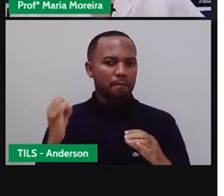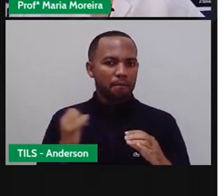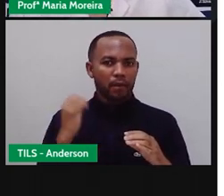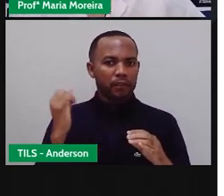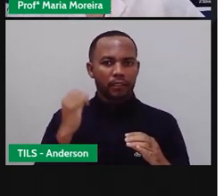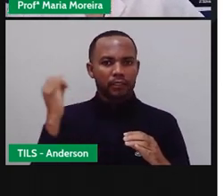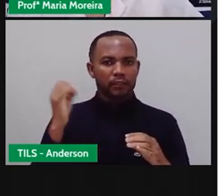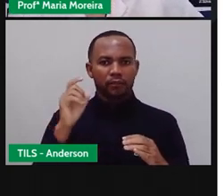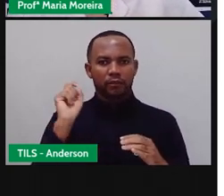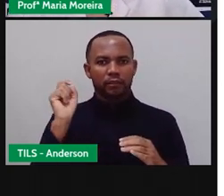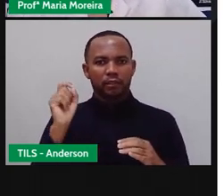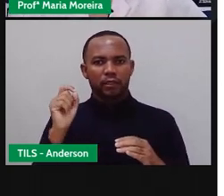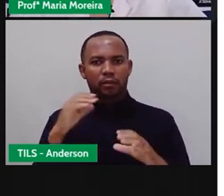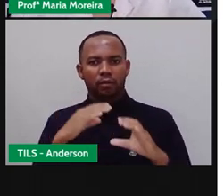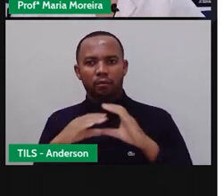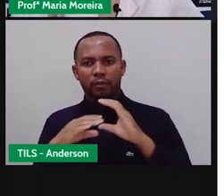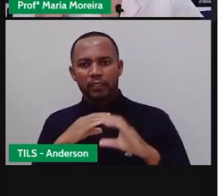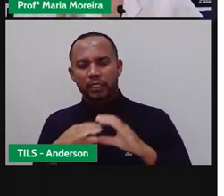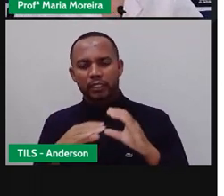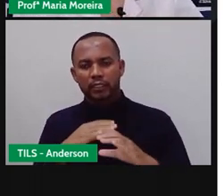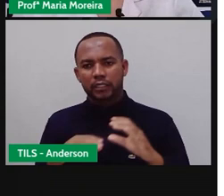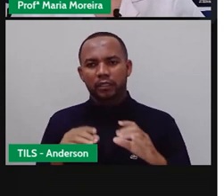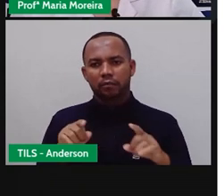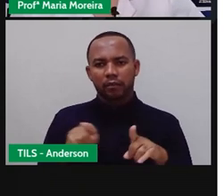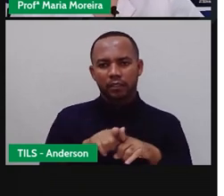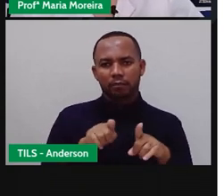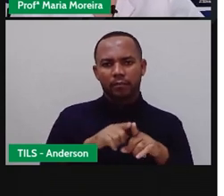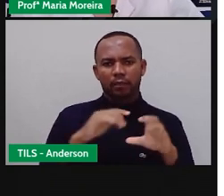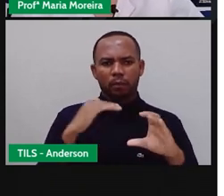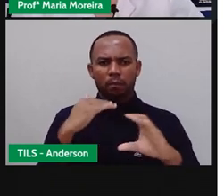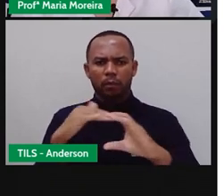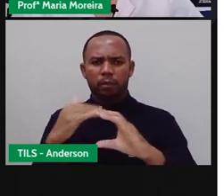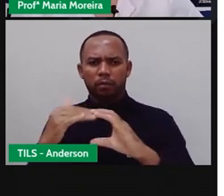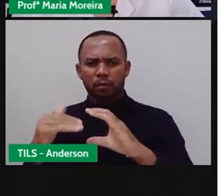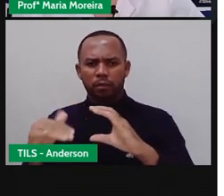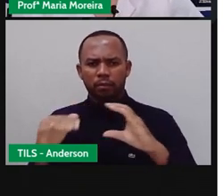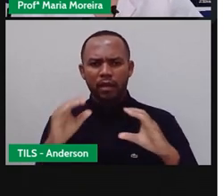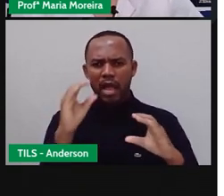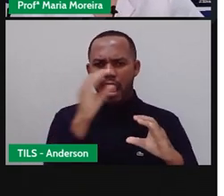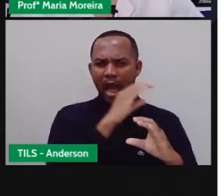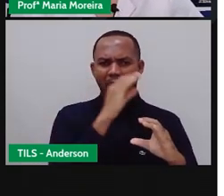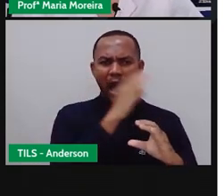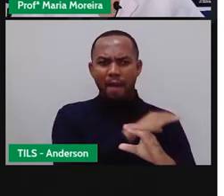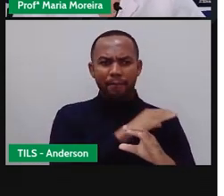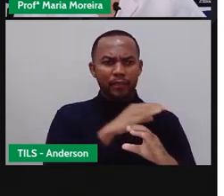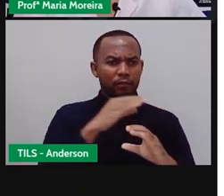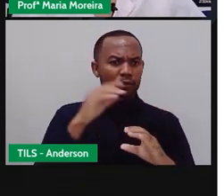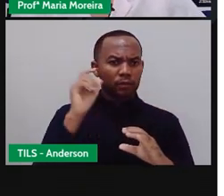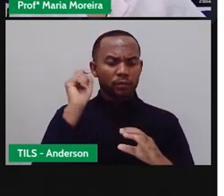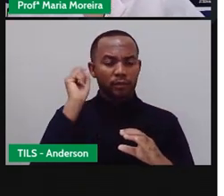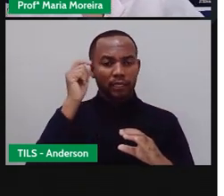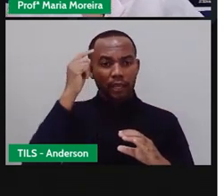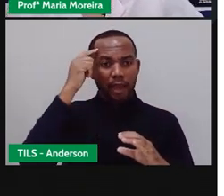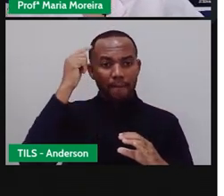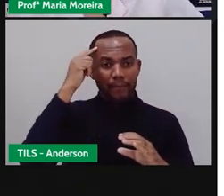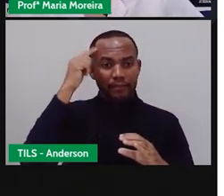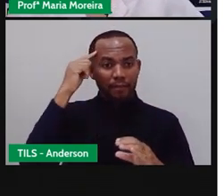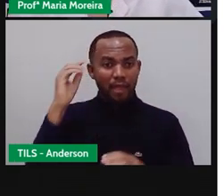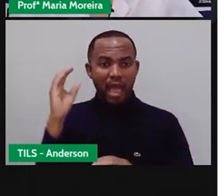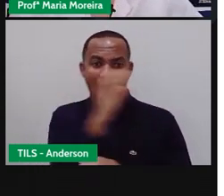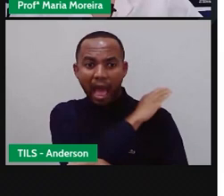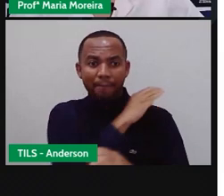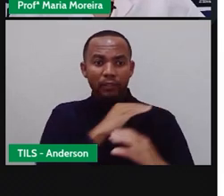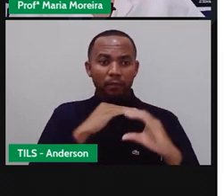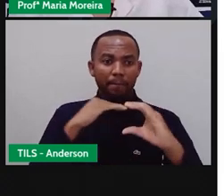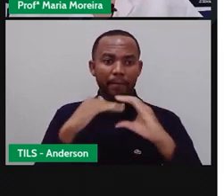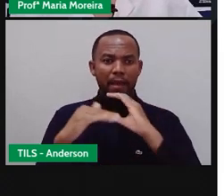prover o que a interação o compartilhamento rápido né de ideias e conceitos porque através dos meios